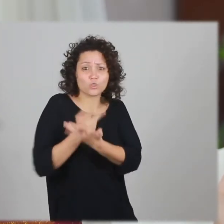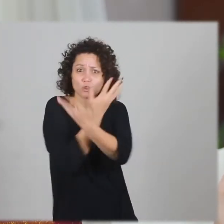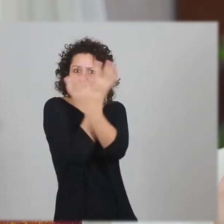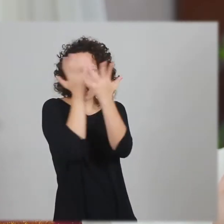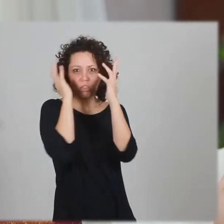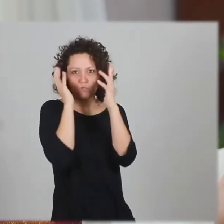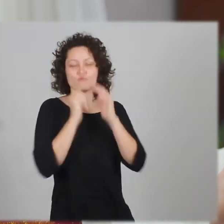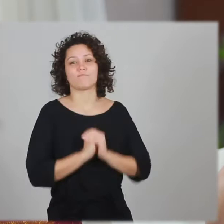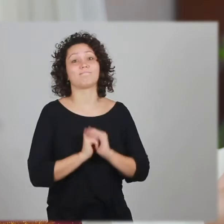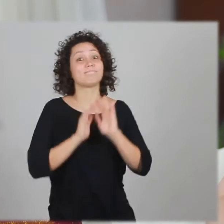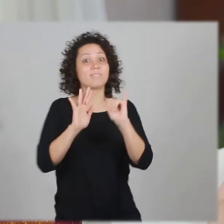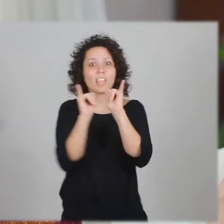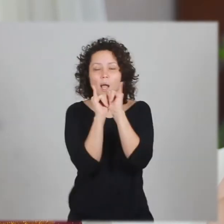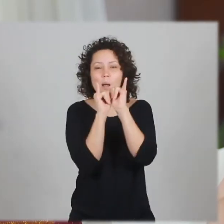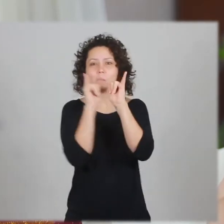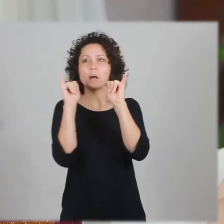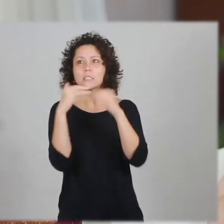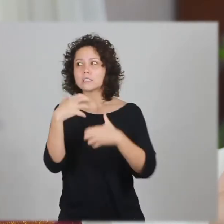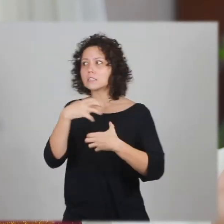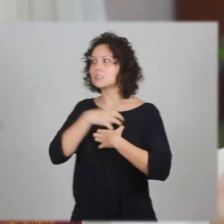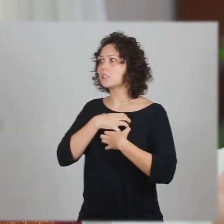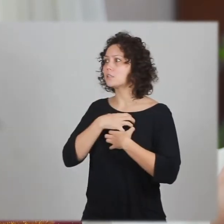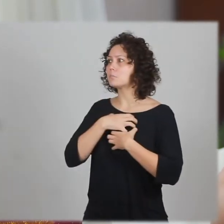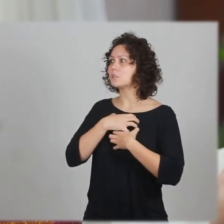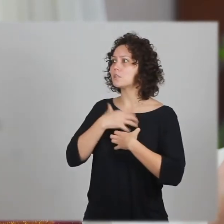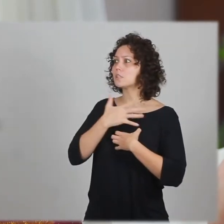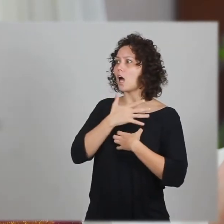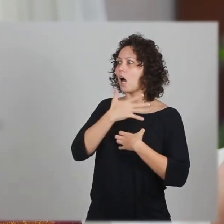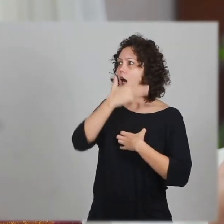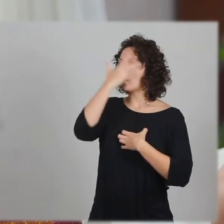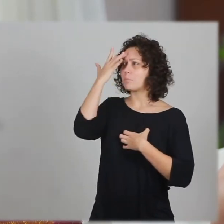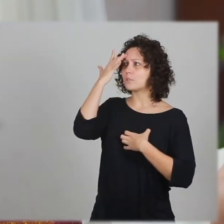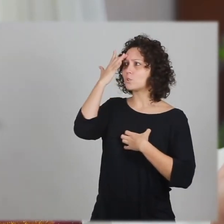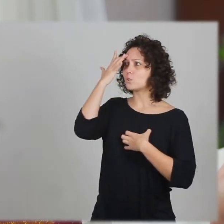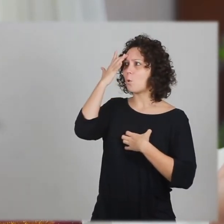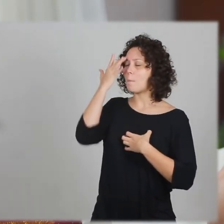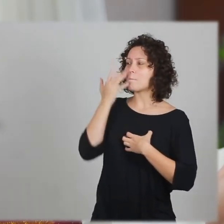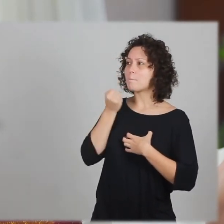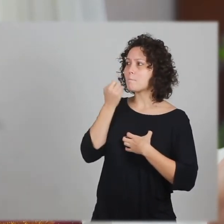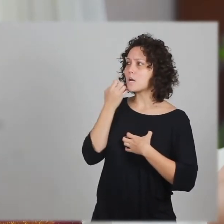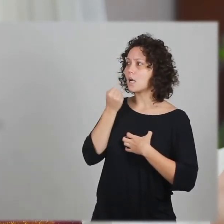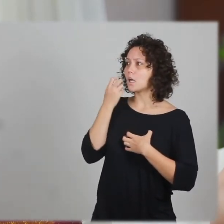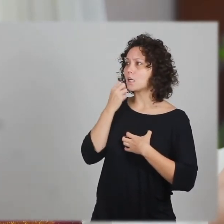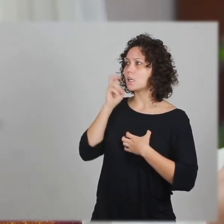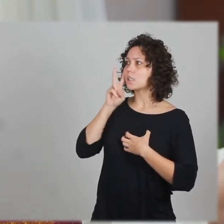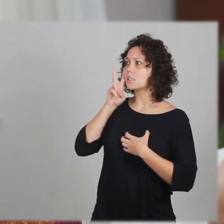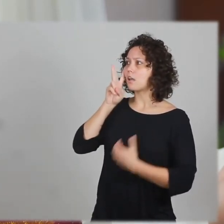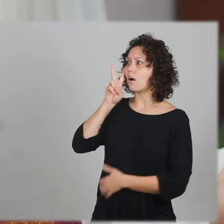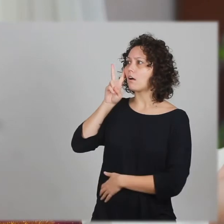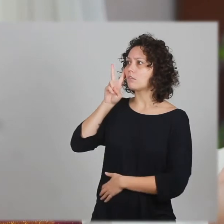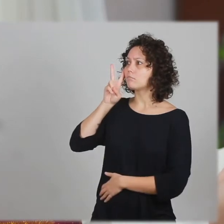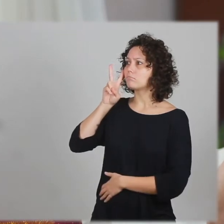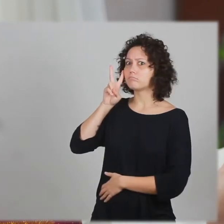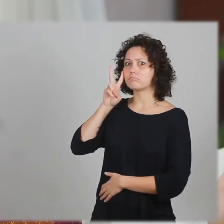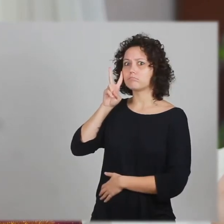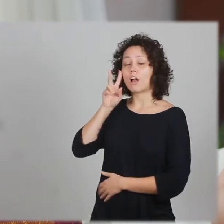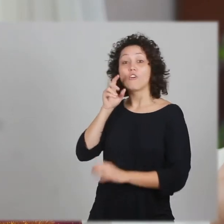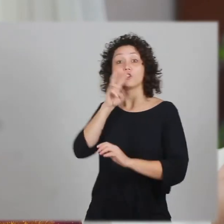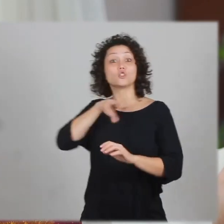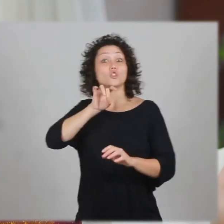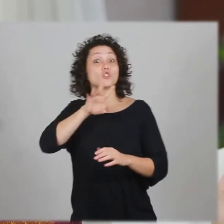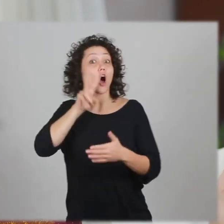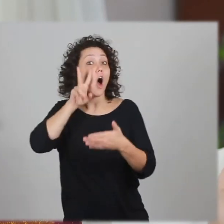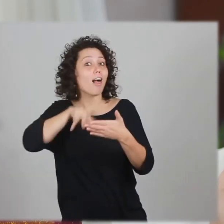esse vídeo e vendo a visão do índio. Então, eu estou lendo para vocês, né? Imagina vocês vendo ele falando, ouvindo